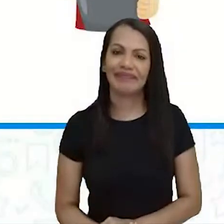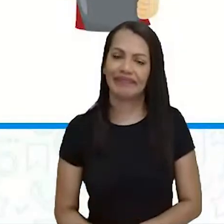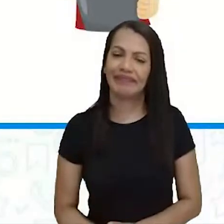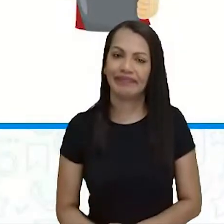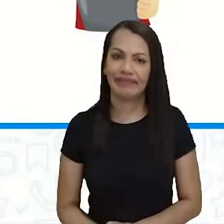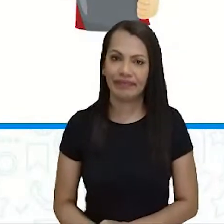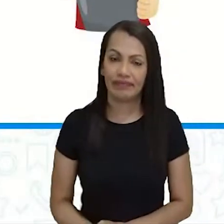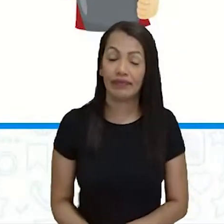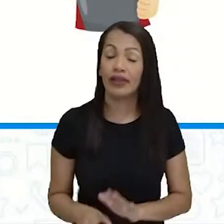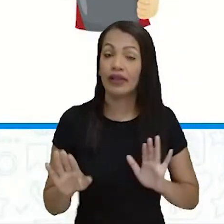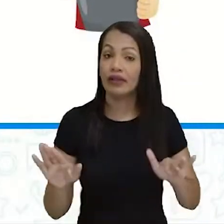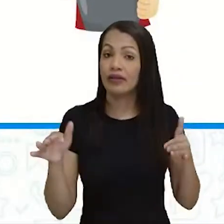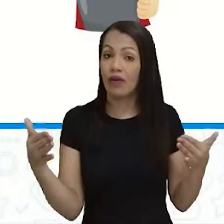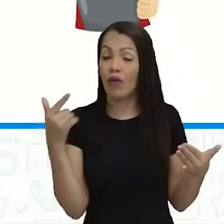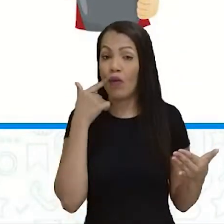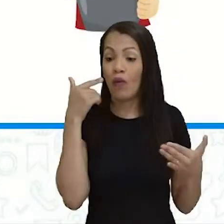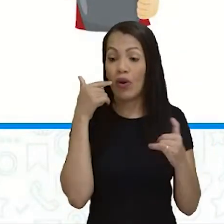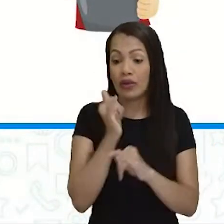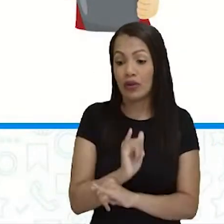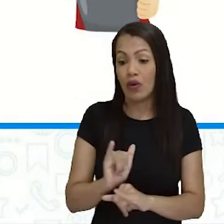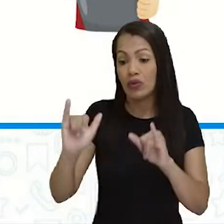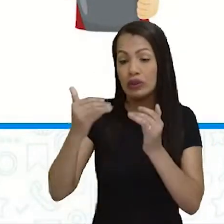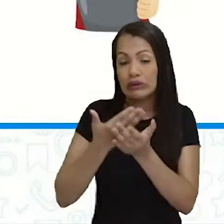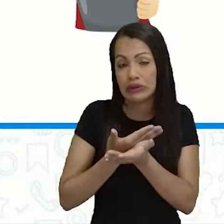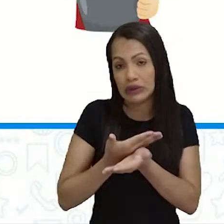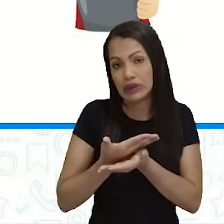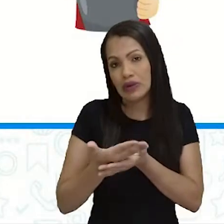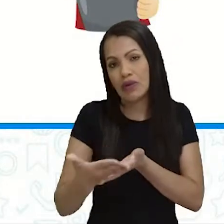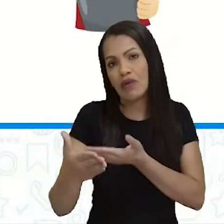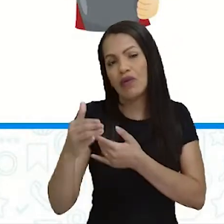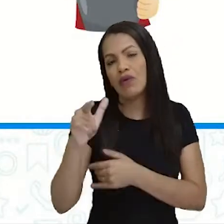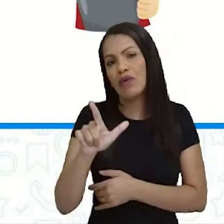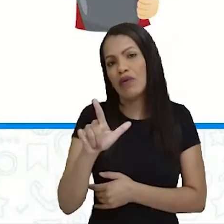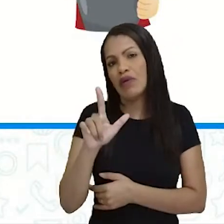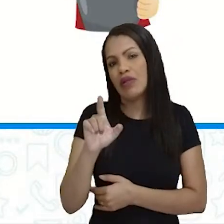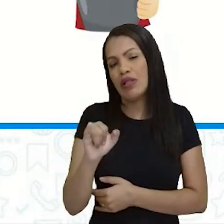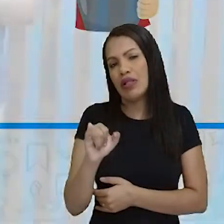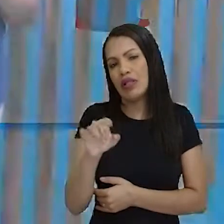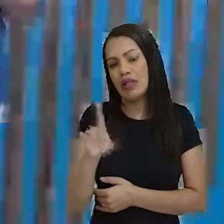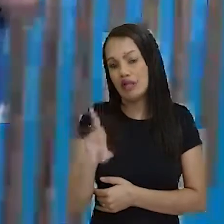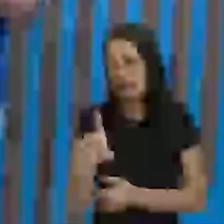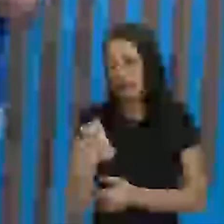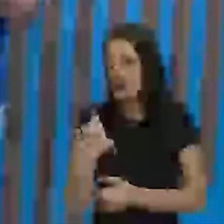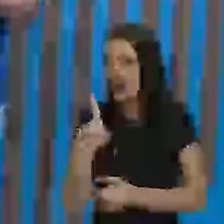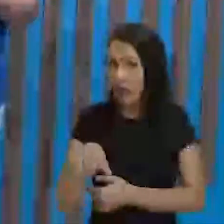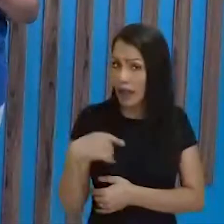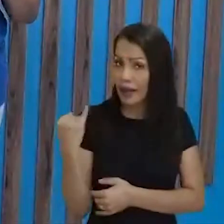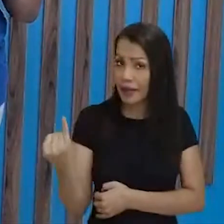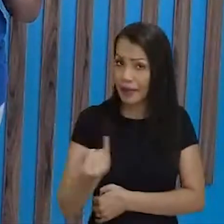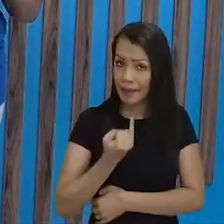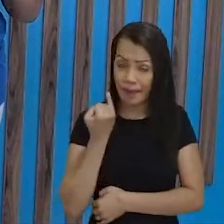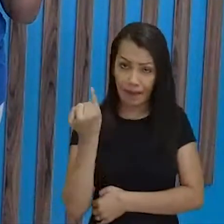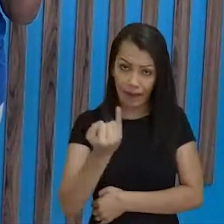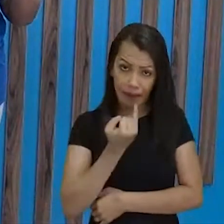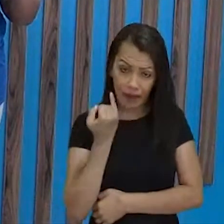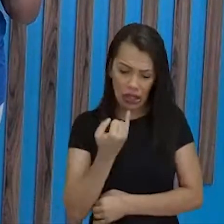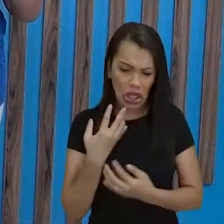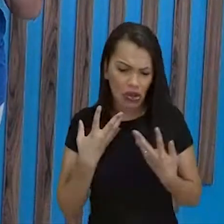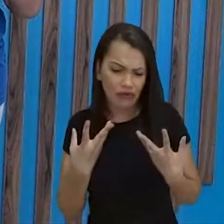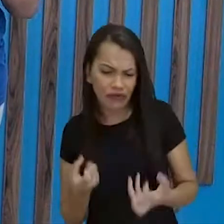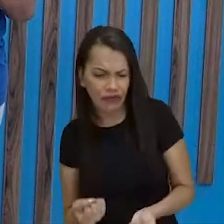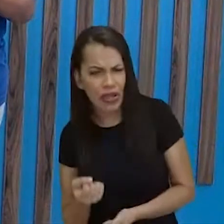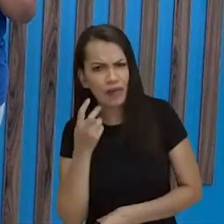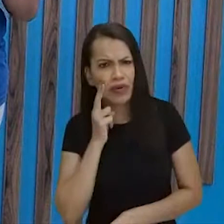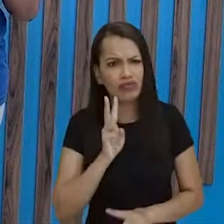normalmente a notícia se inicia com o líder. E é importante quando a gente vai ouvir